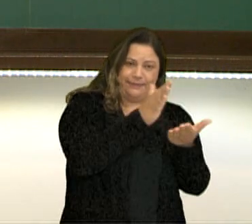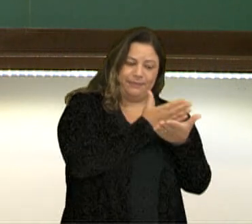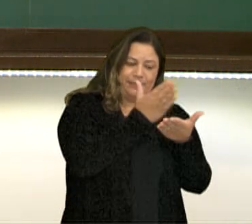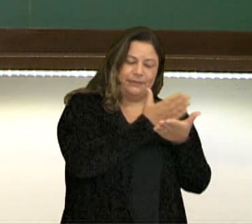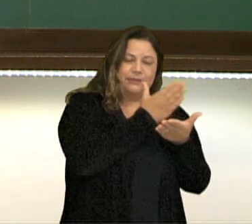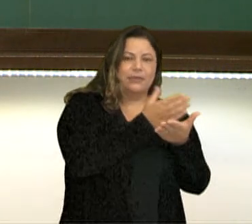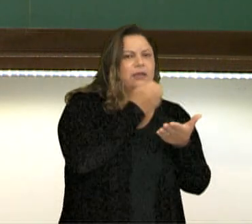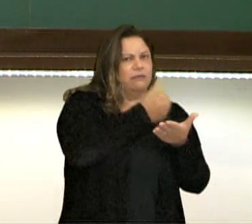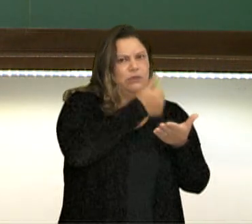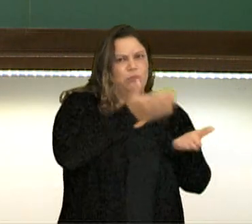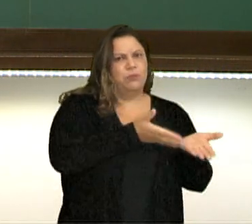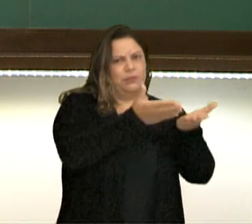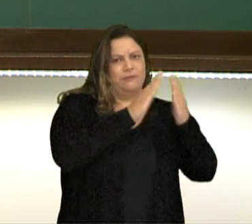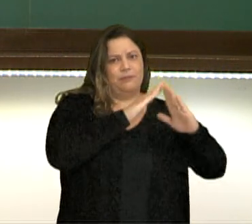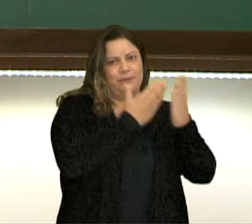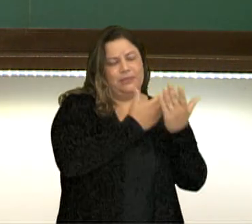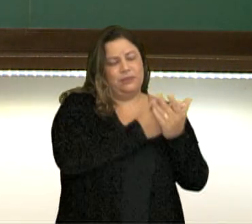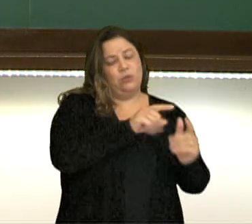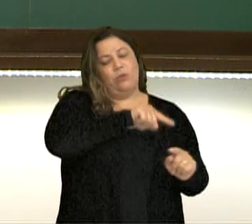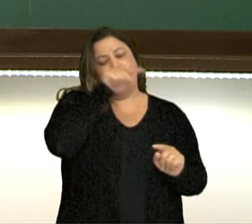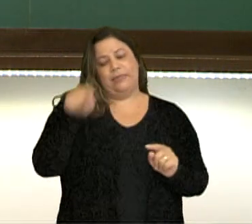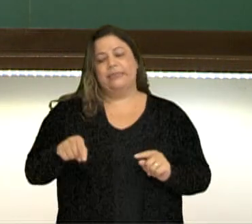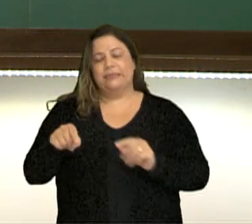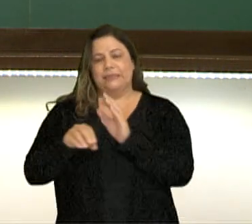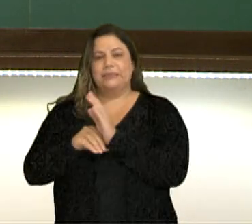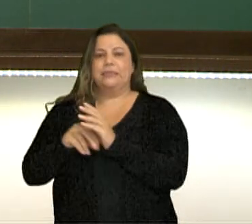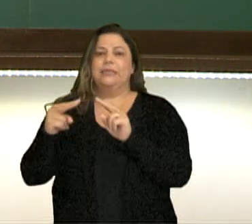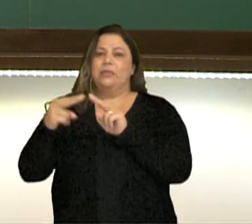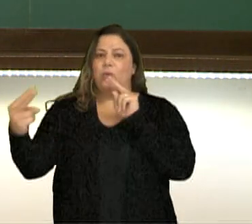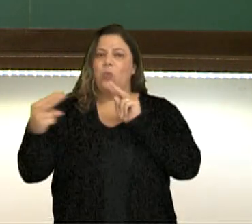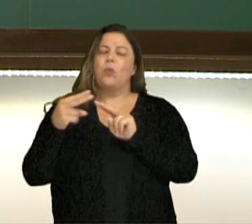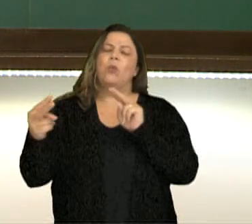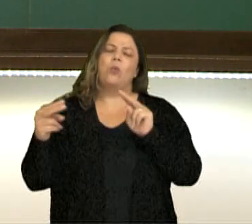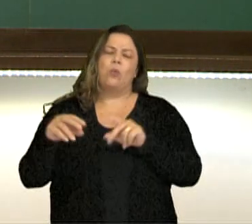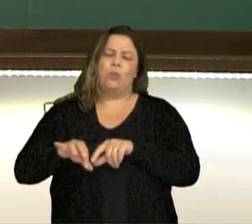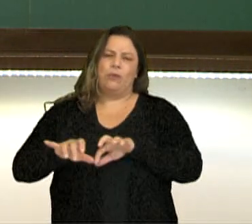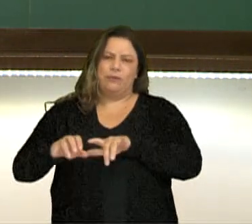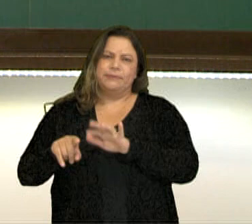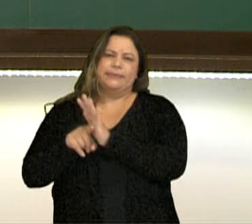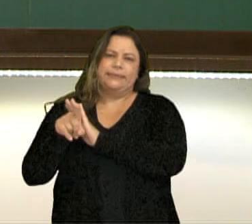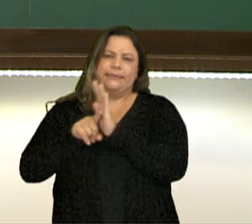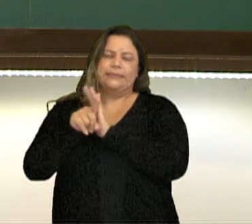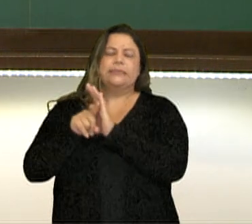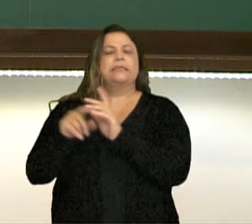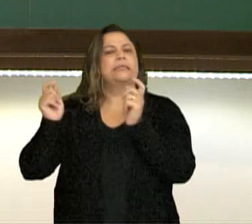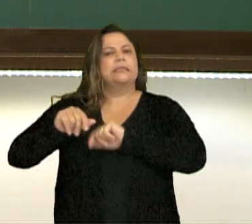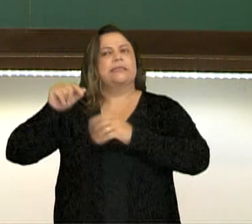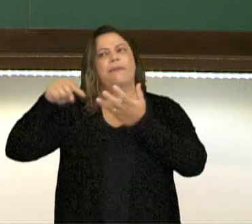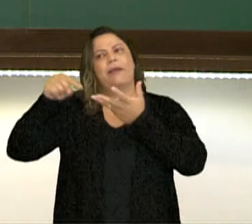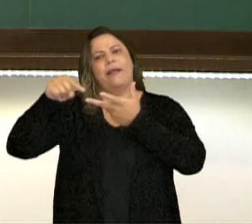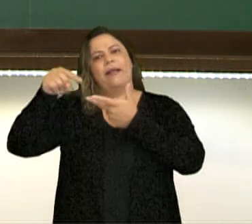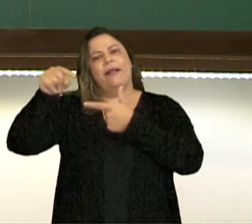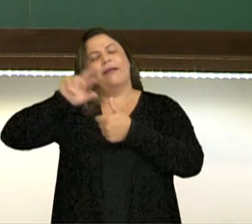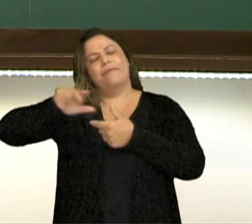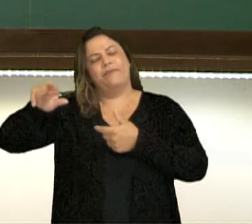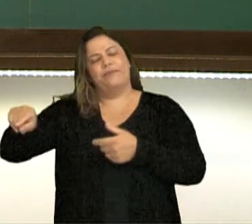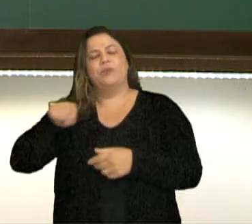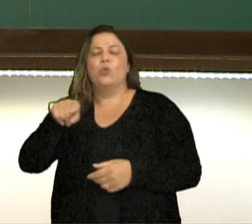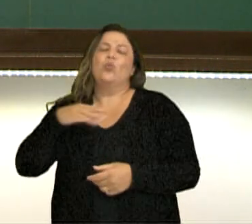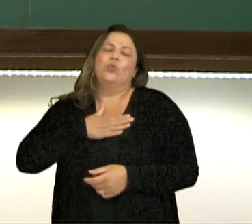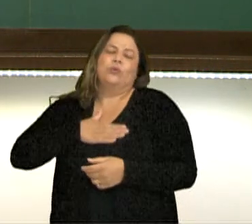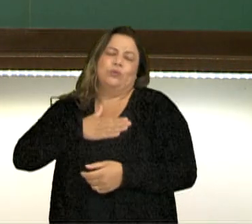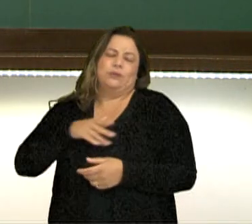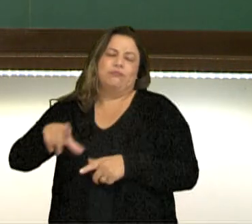escola. Agora, no online, você pode aproveitar e utilizar. Tem vários dicionários online. Procura um que você